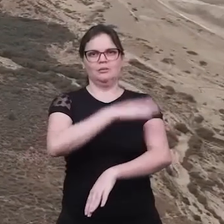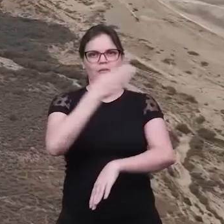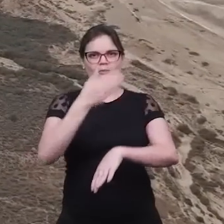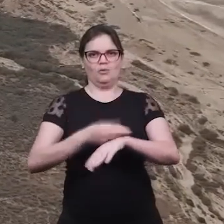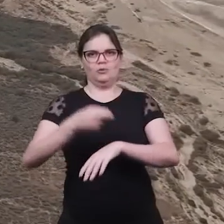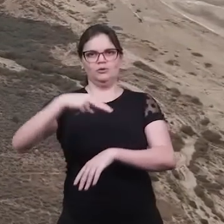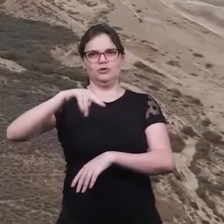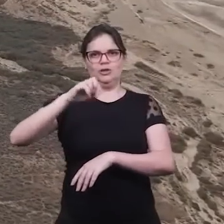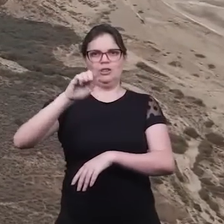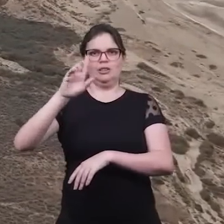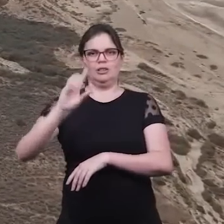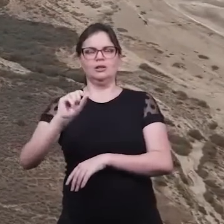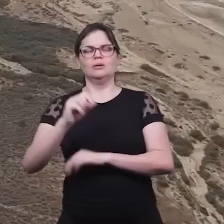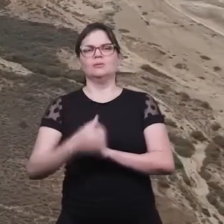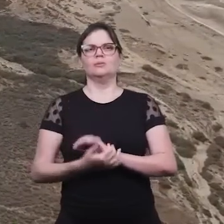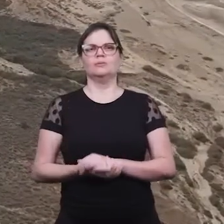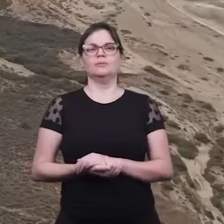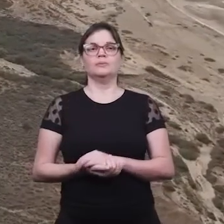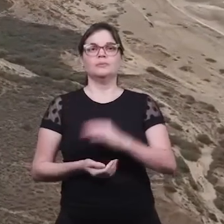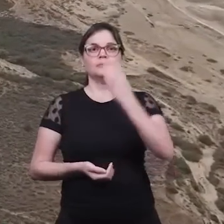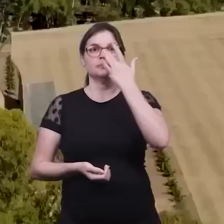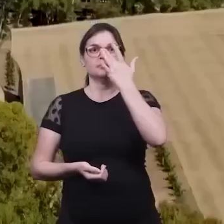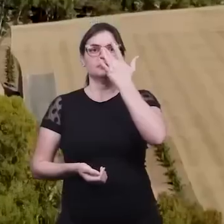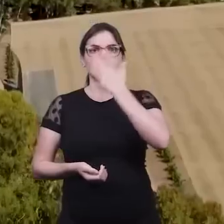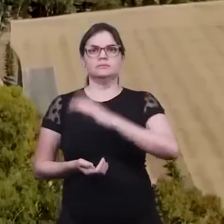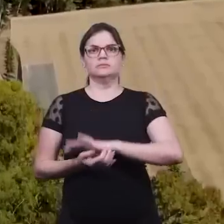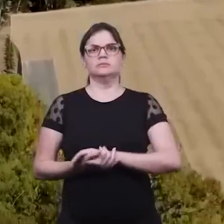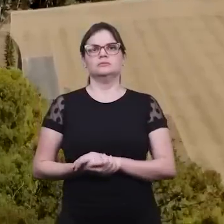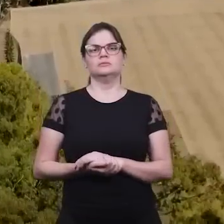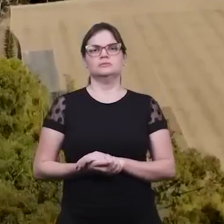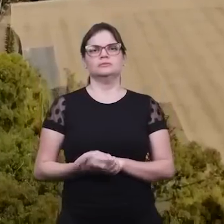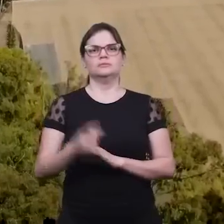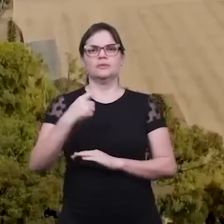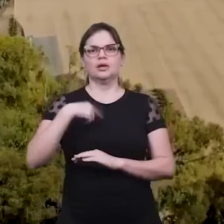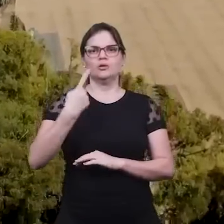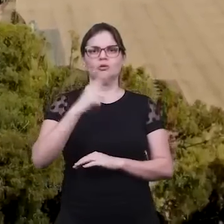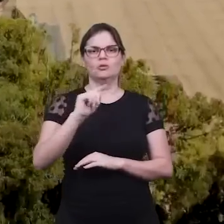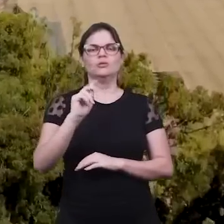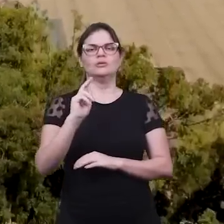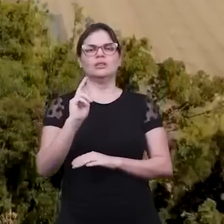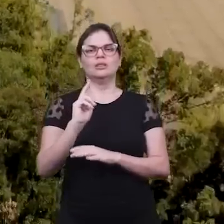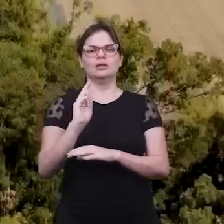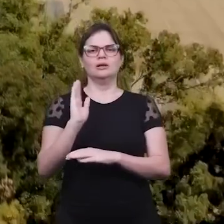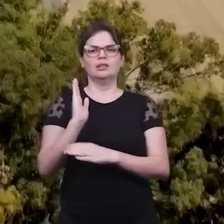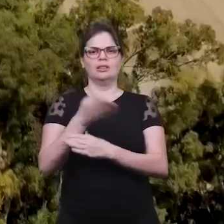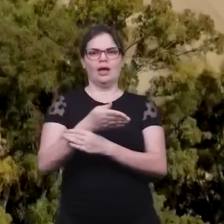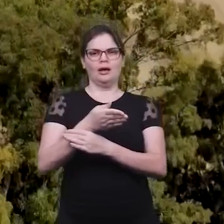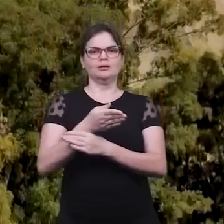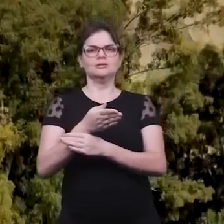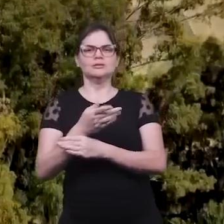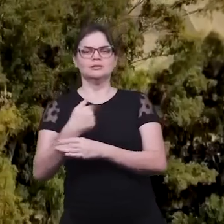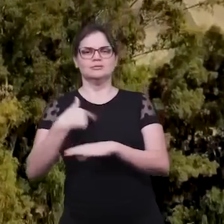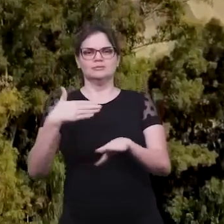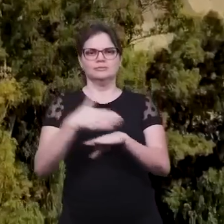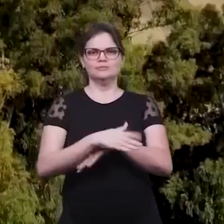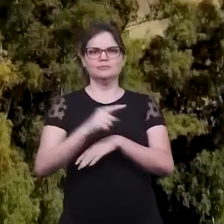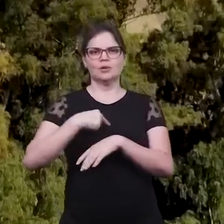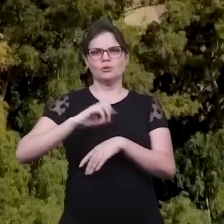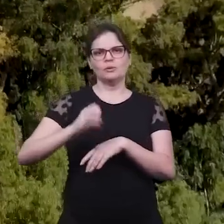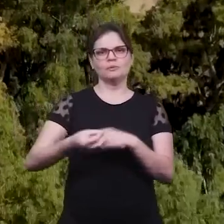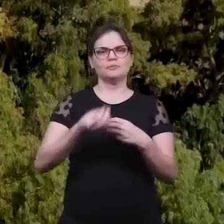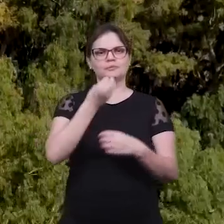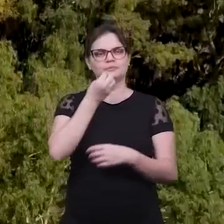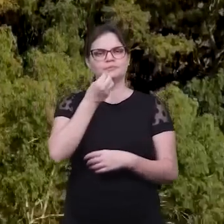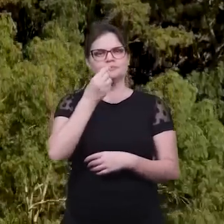ao Mar Morto. Então, mas daí o que acontece? Lá é uma região também montanhosa, né? Já a